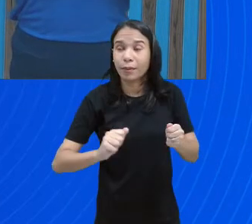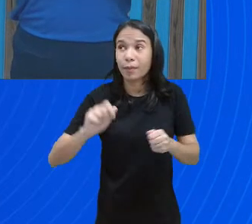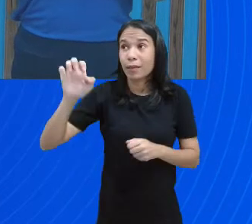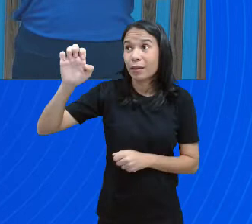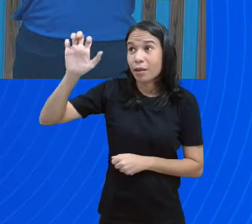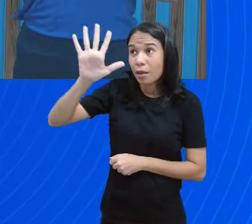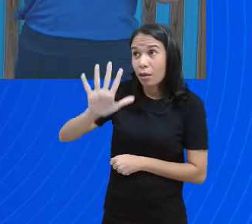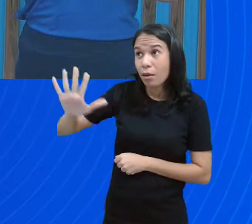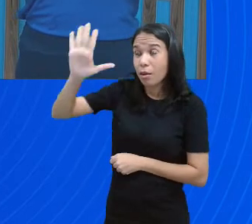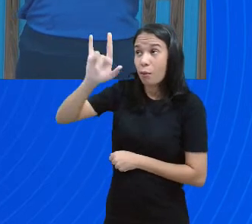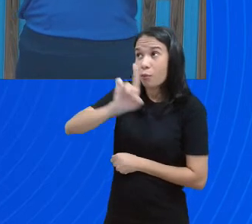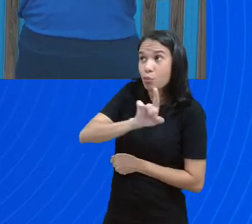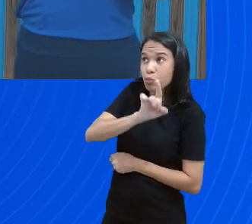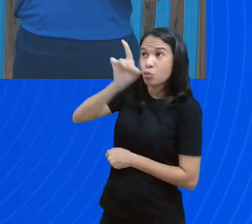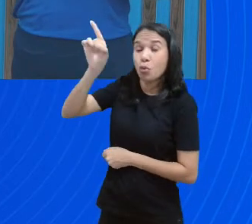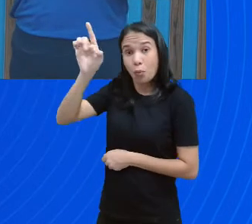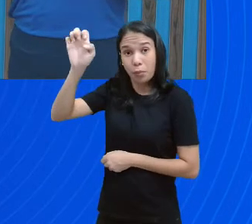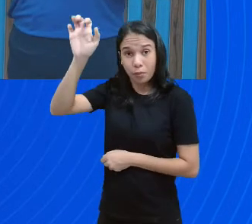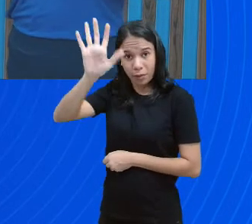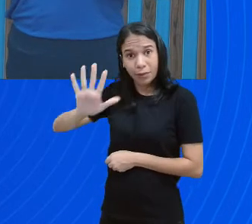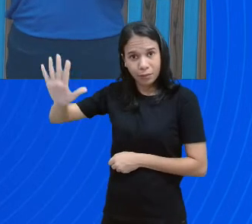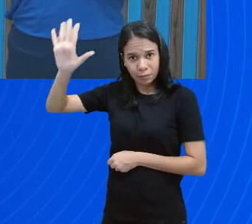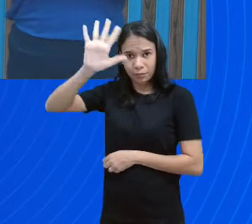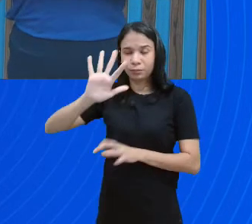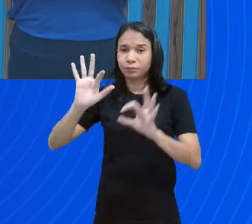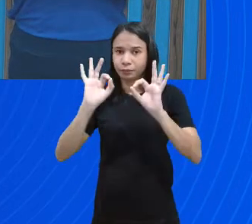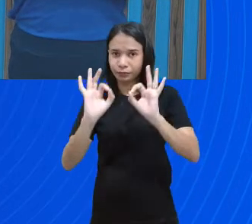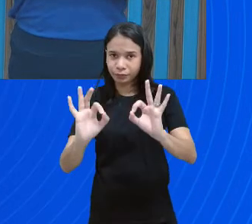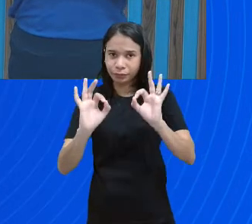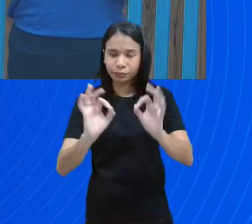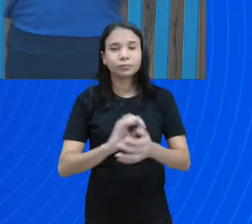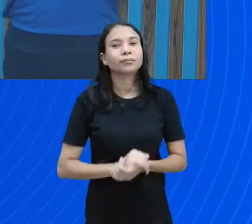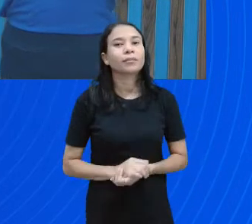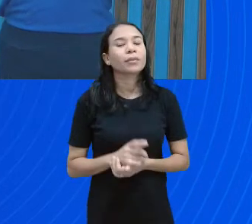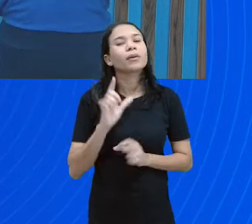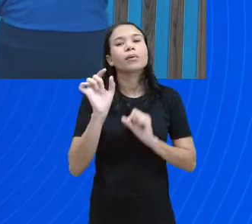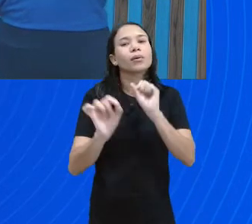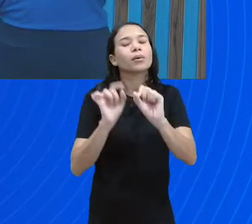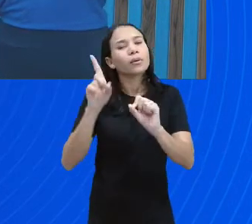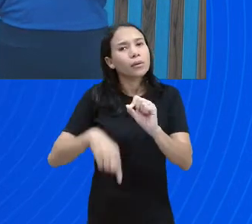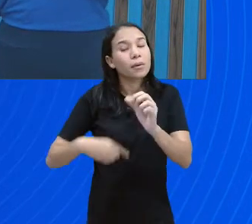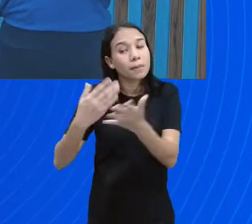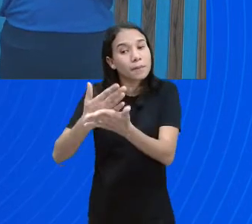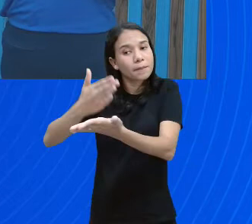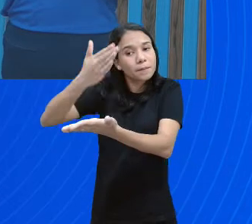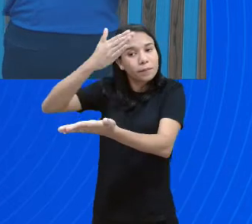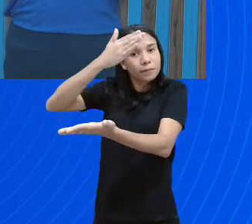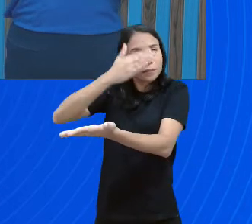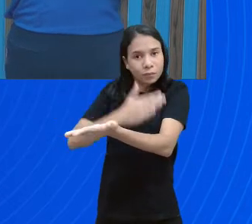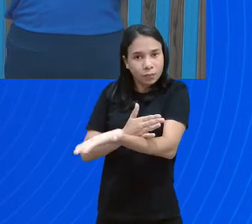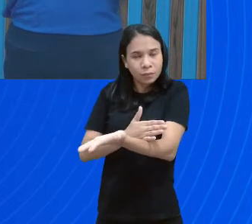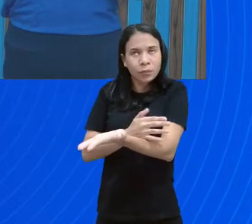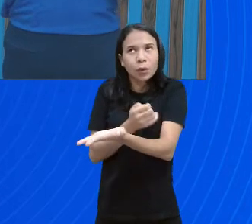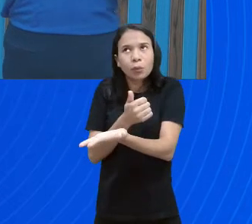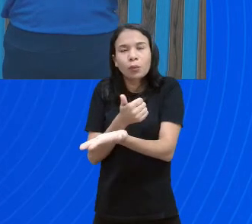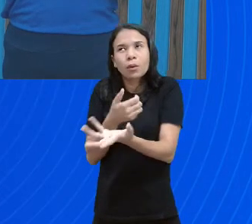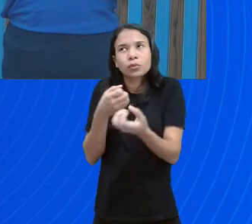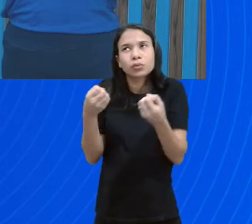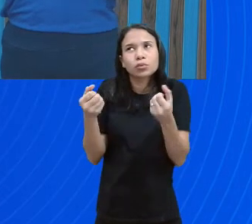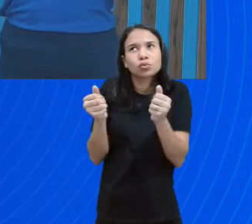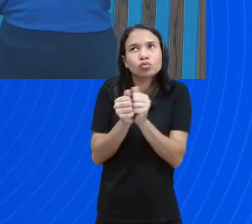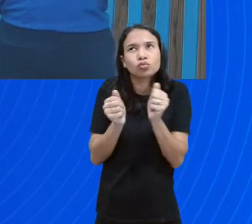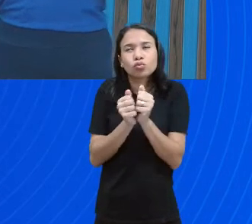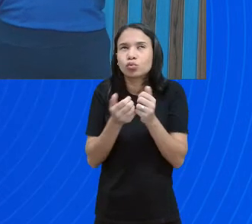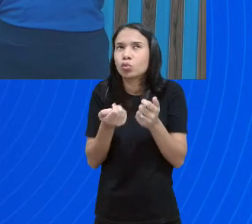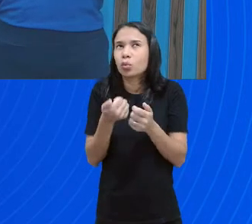a arte moderna feita na Europa, que foi anterior, ou quase